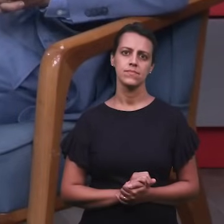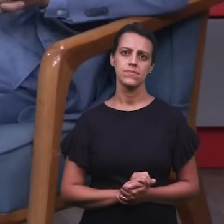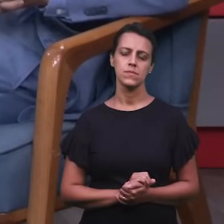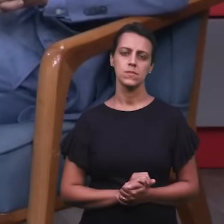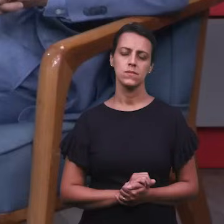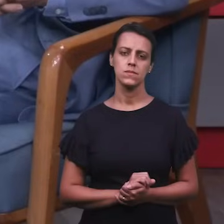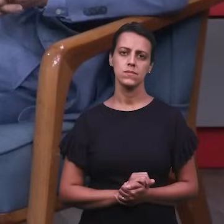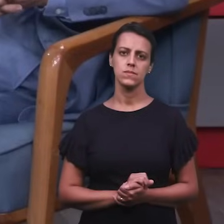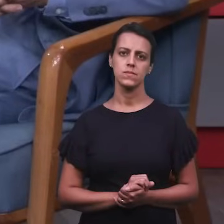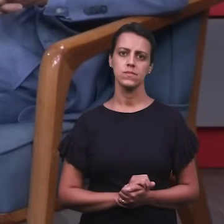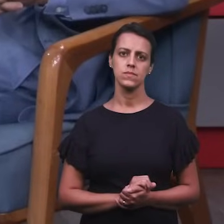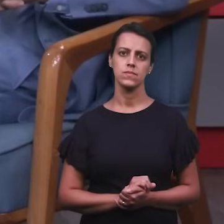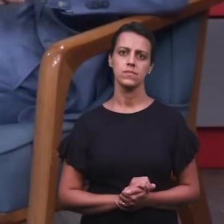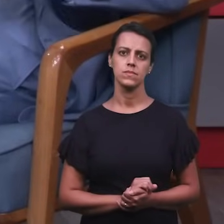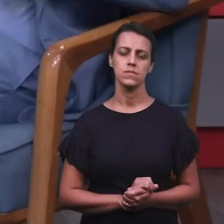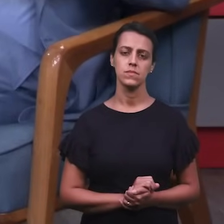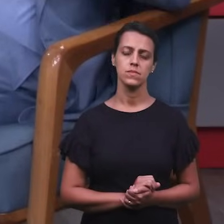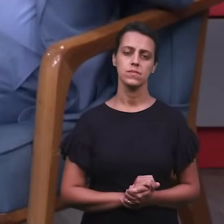Muito bem.